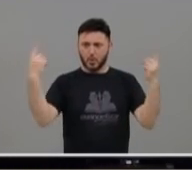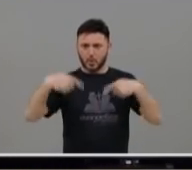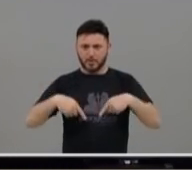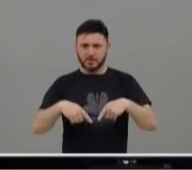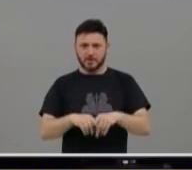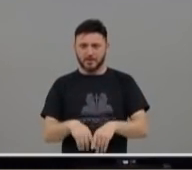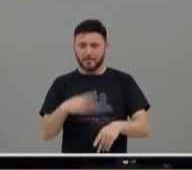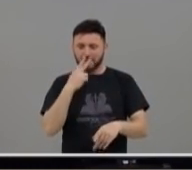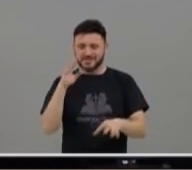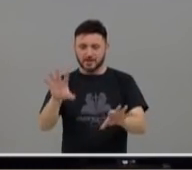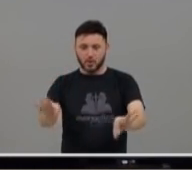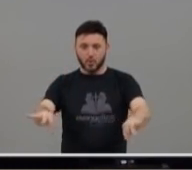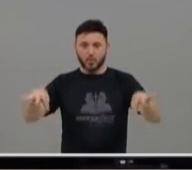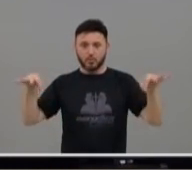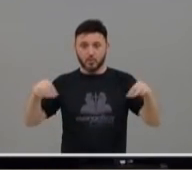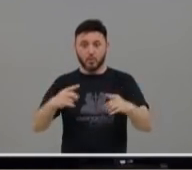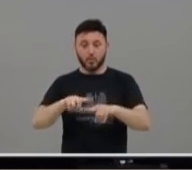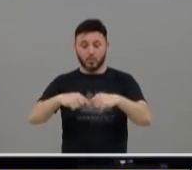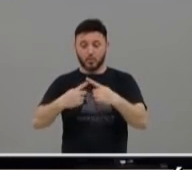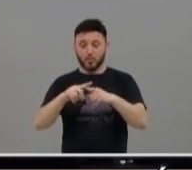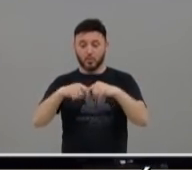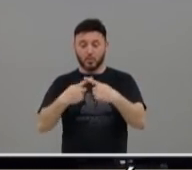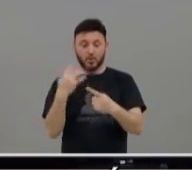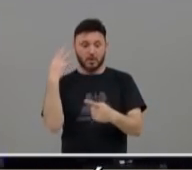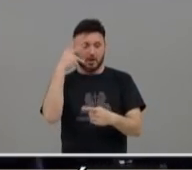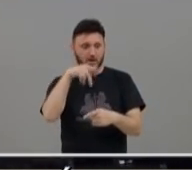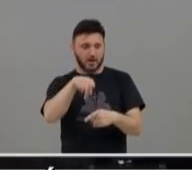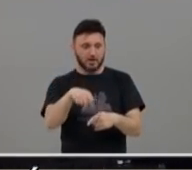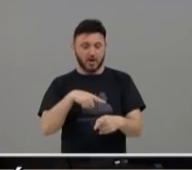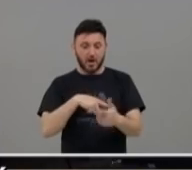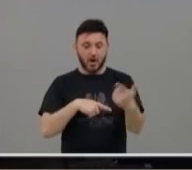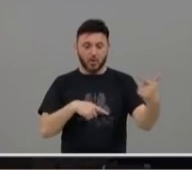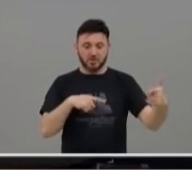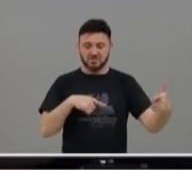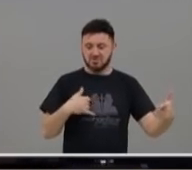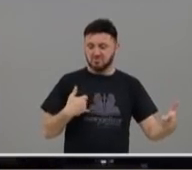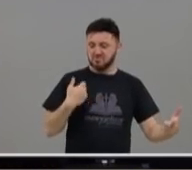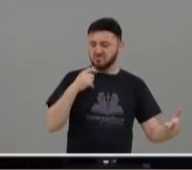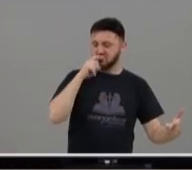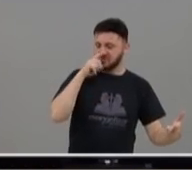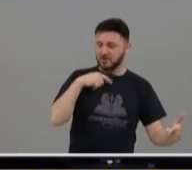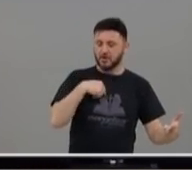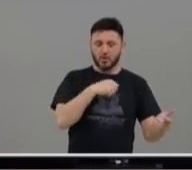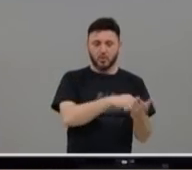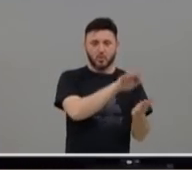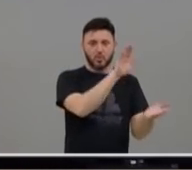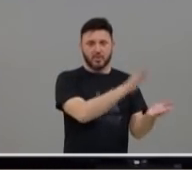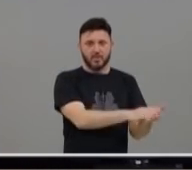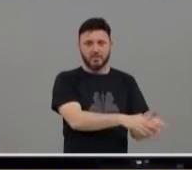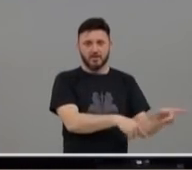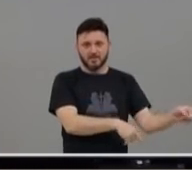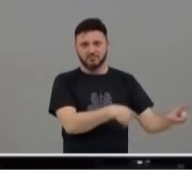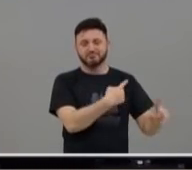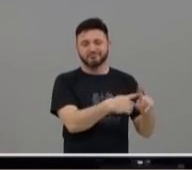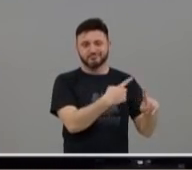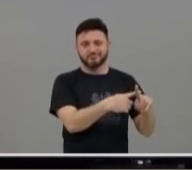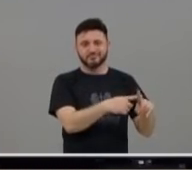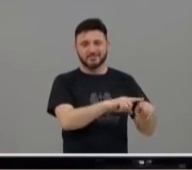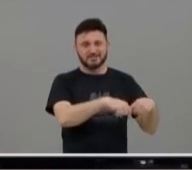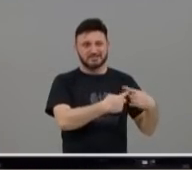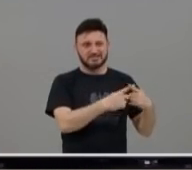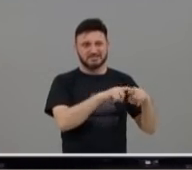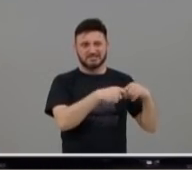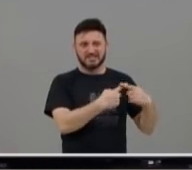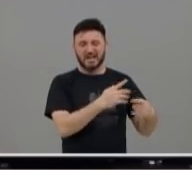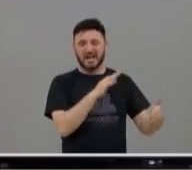mais linda já existente. E aquela que tinha tanto orgulho foi condenada a tecer para o resto